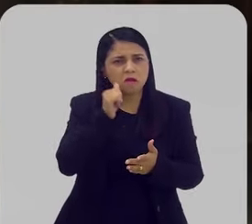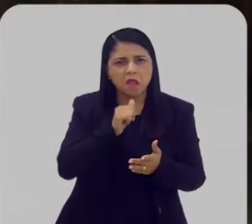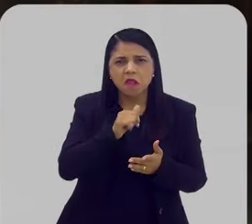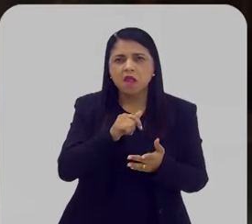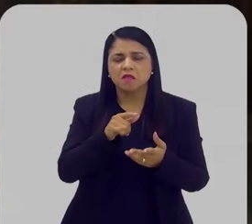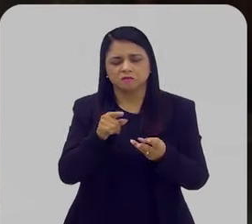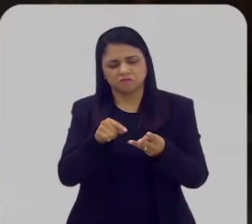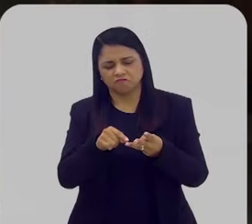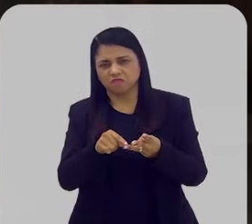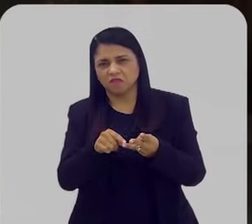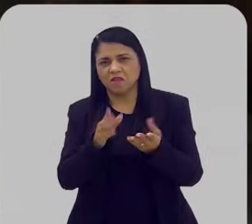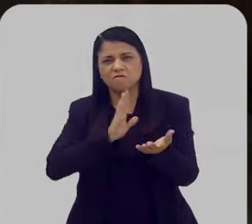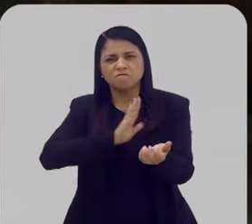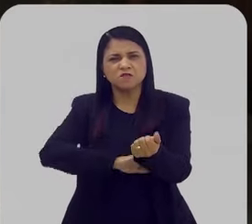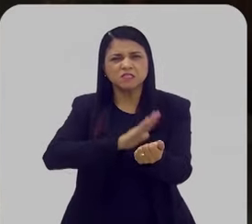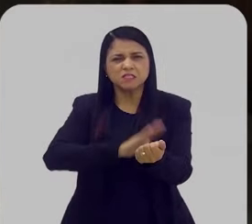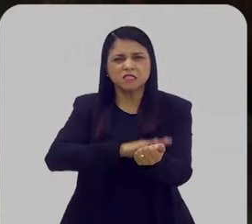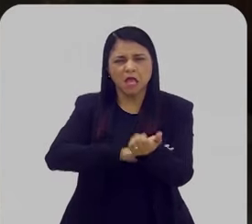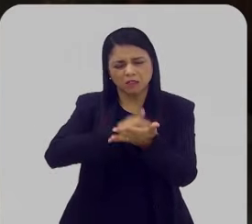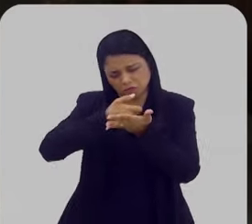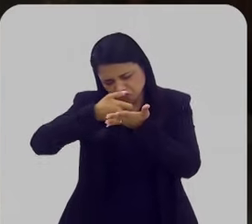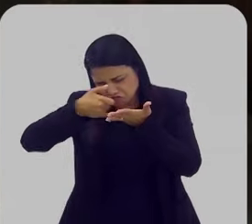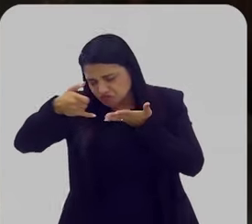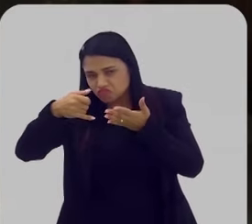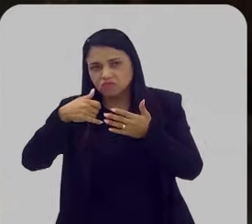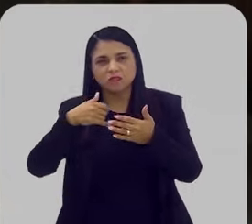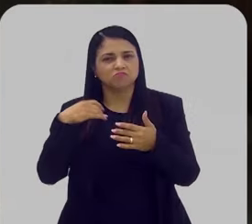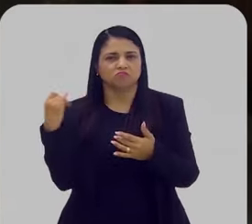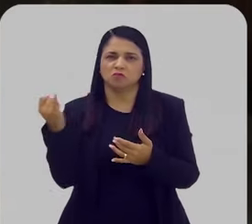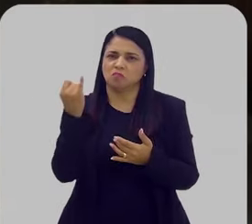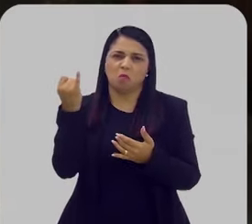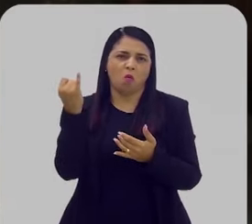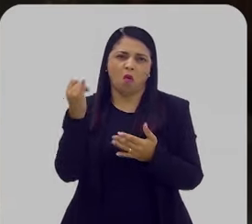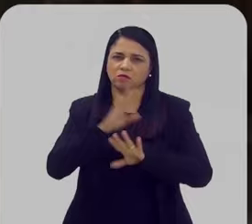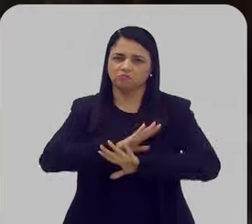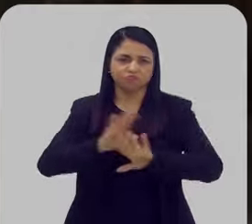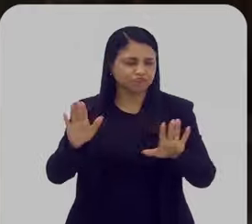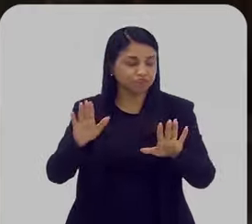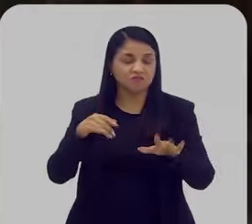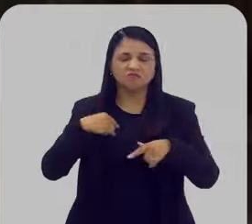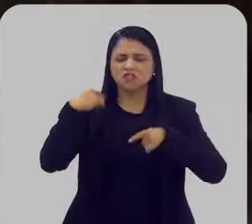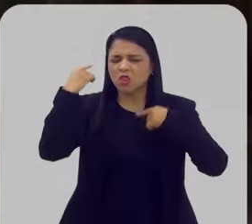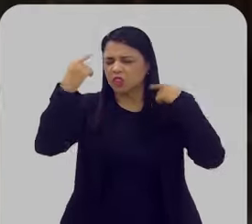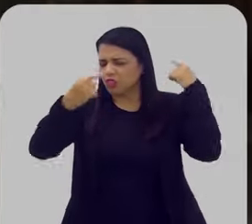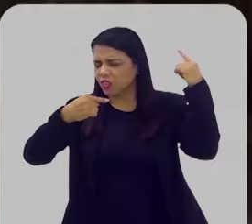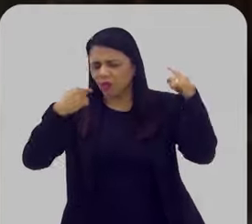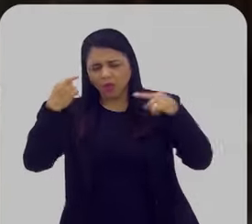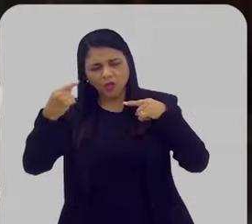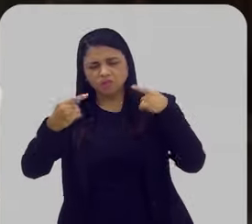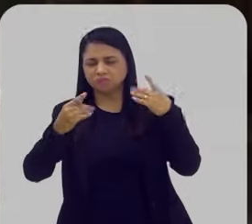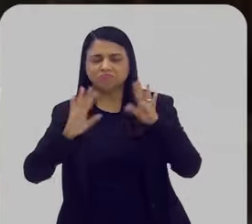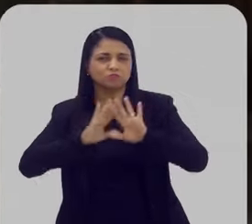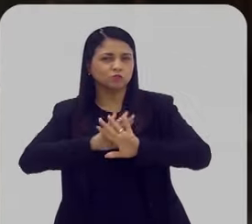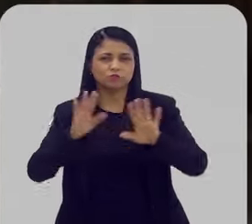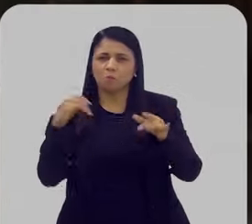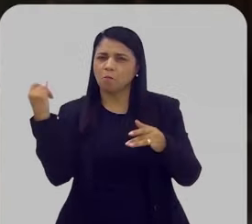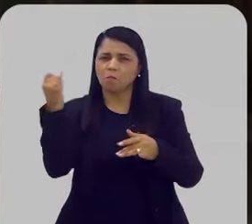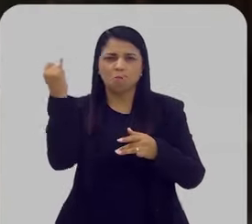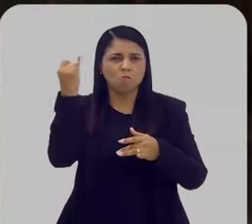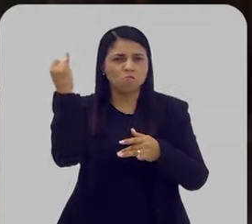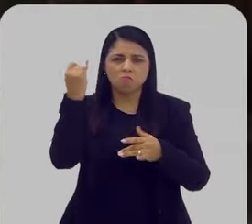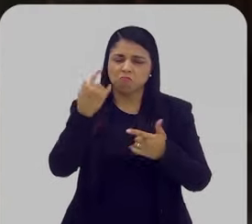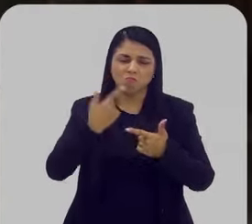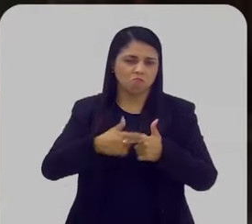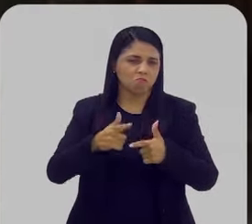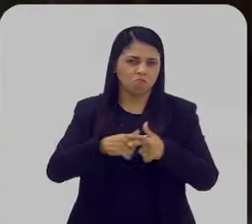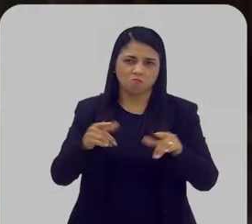ou um maconheiro, não me importa se tu é um viciado em cocaína, não me importa se tu é doido, se tu deixa de